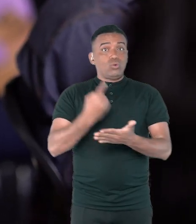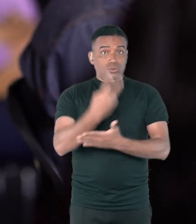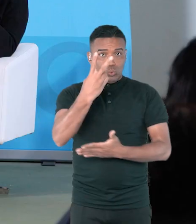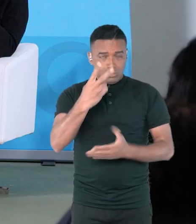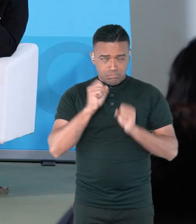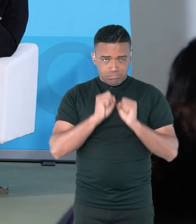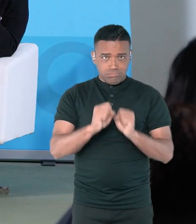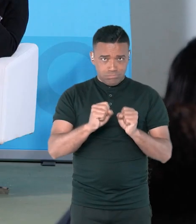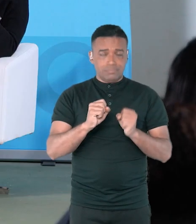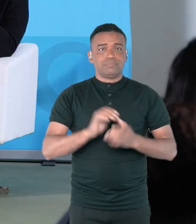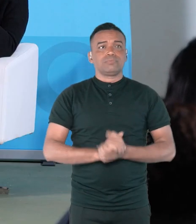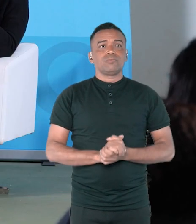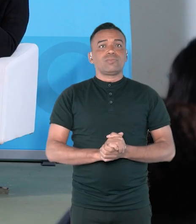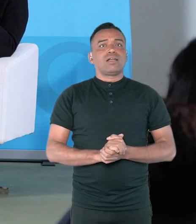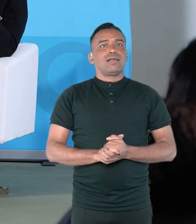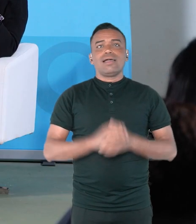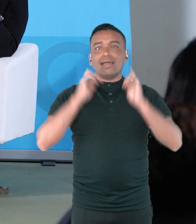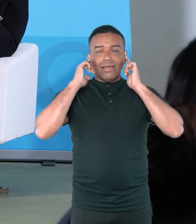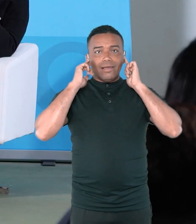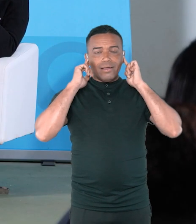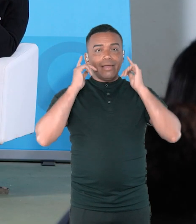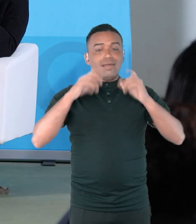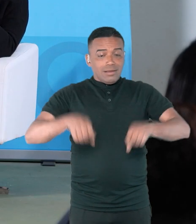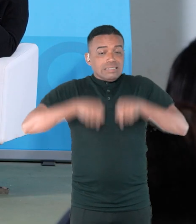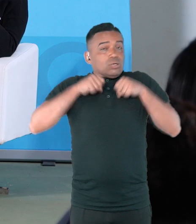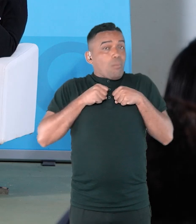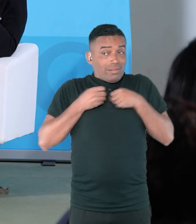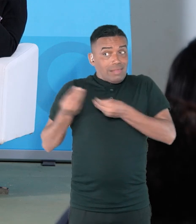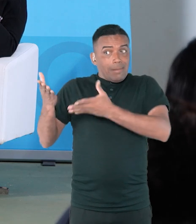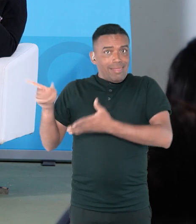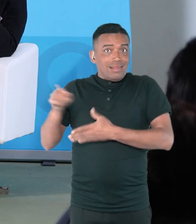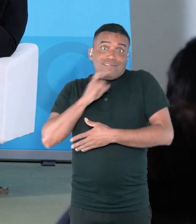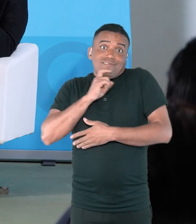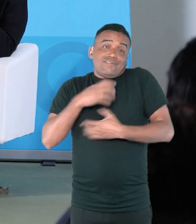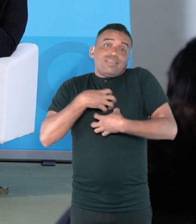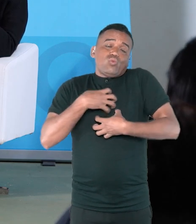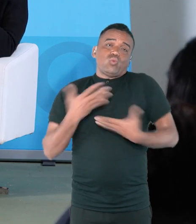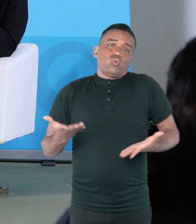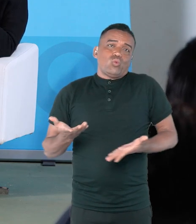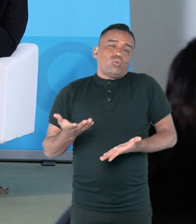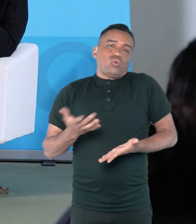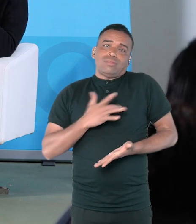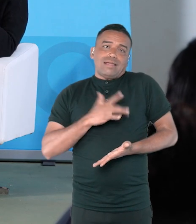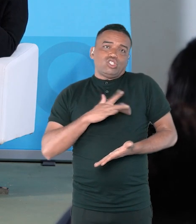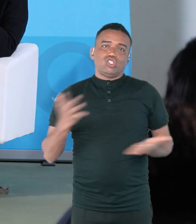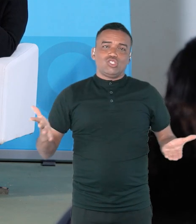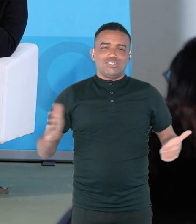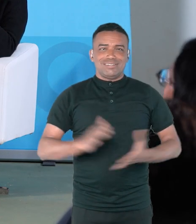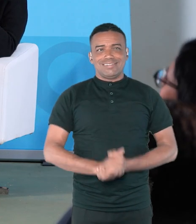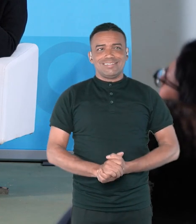espectadora sorri. Alguém sugere? Alguém quer trazer uma mantinha para o Afonso? Uma espectadora